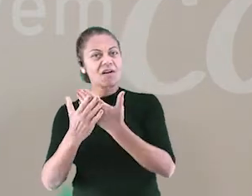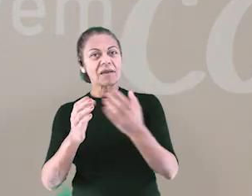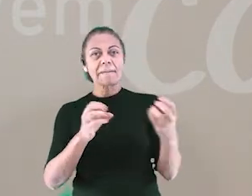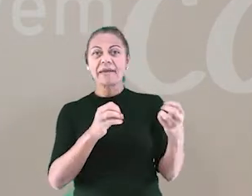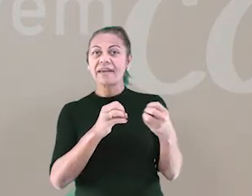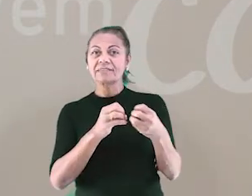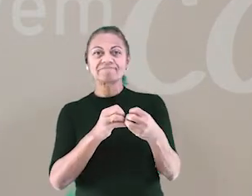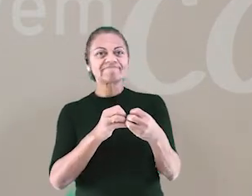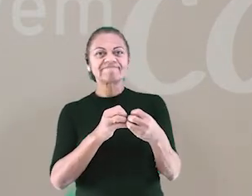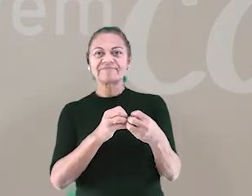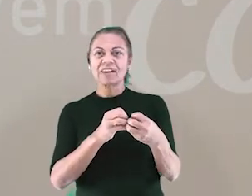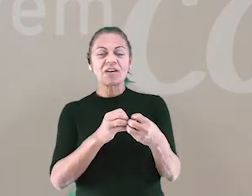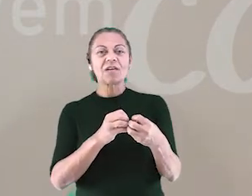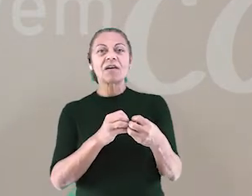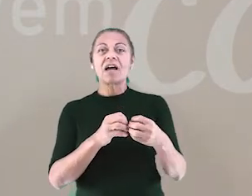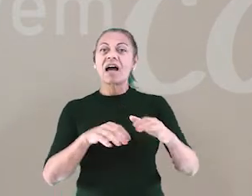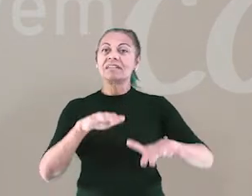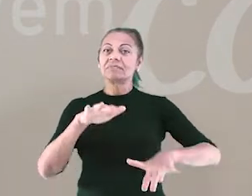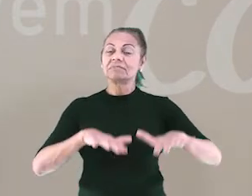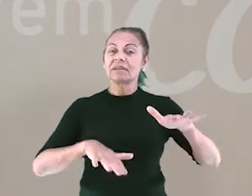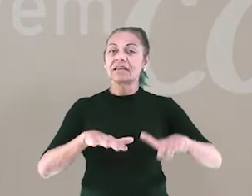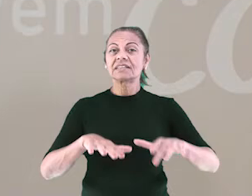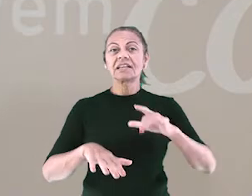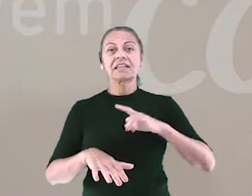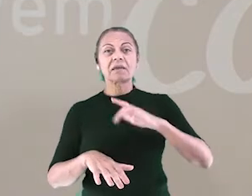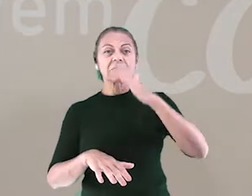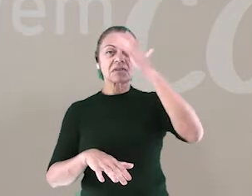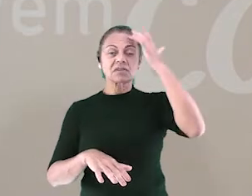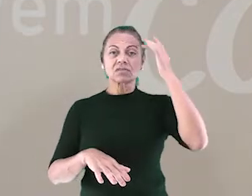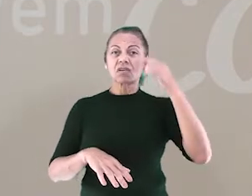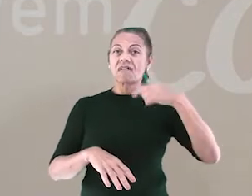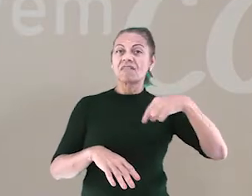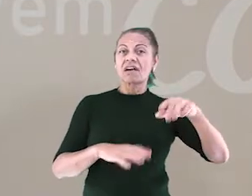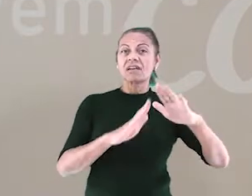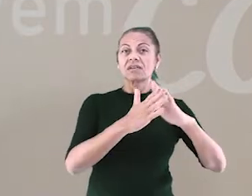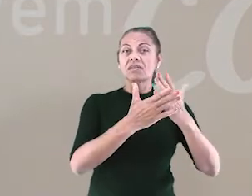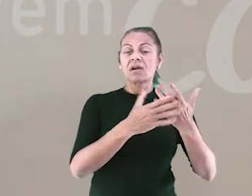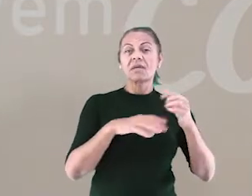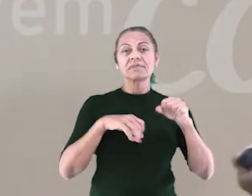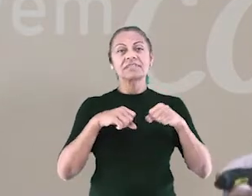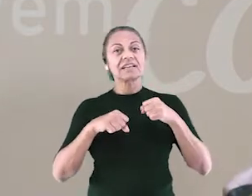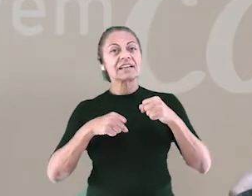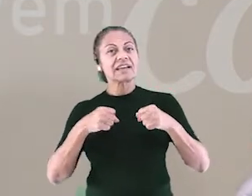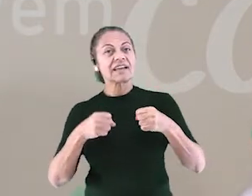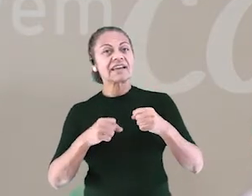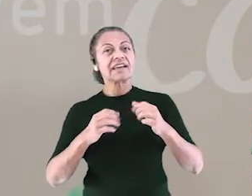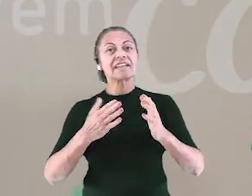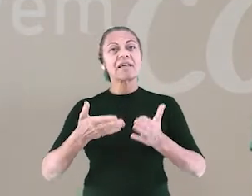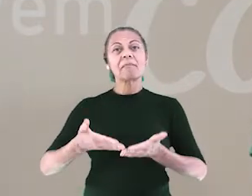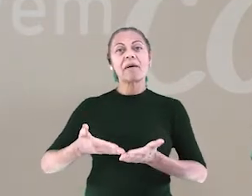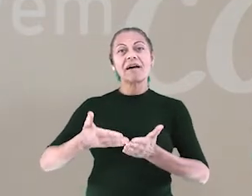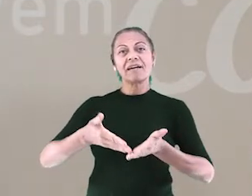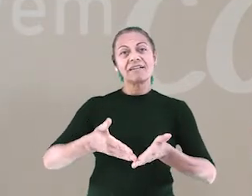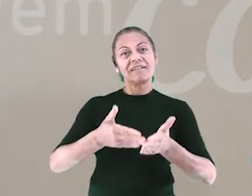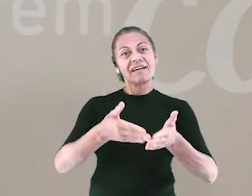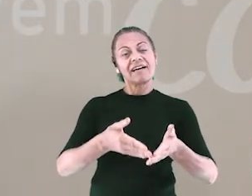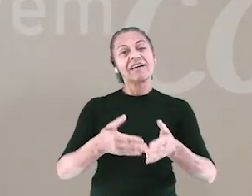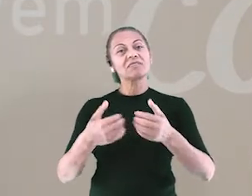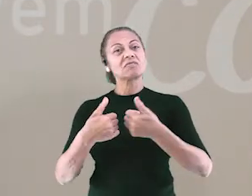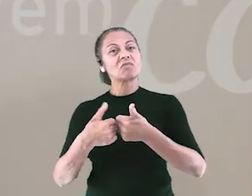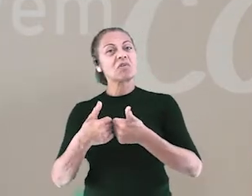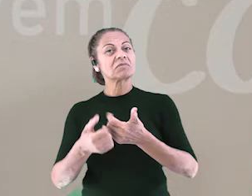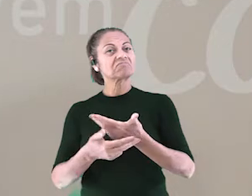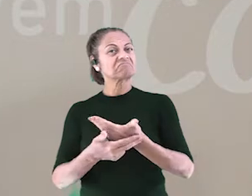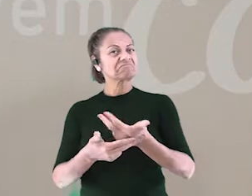pessoas precisam ir para a escola andando, outras de bicicleta e outras de ônibus, carro ou até mesmo de barco.